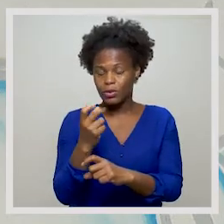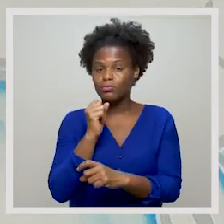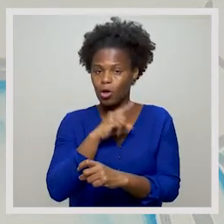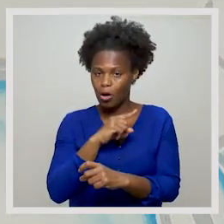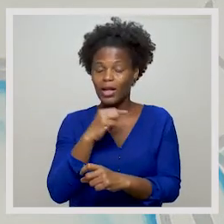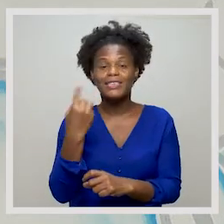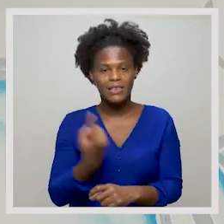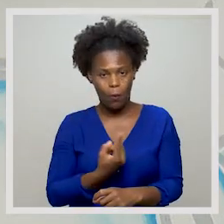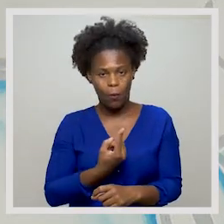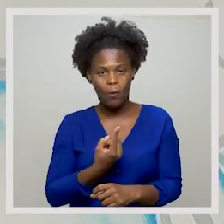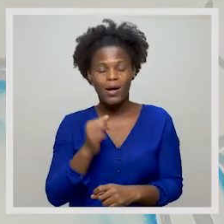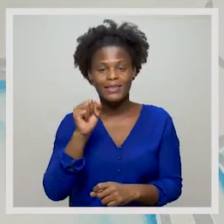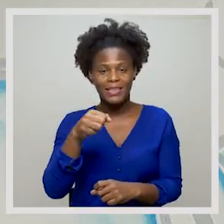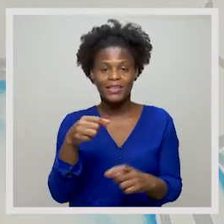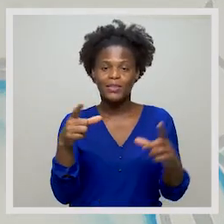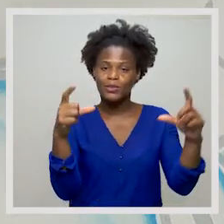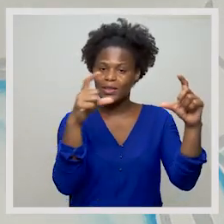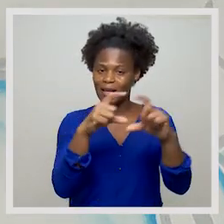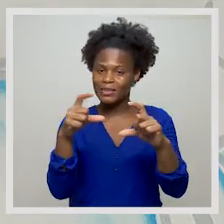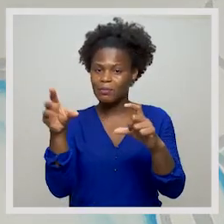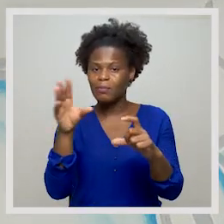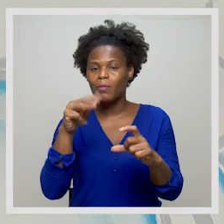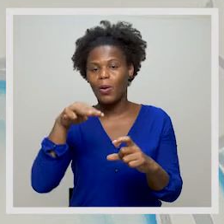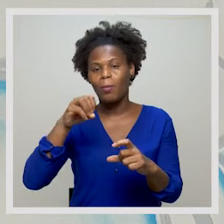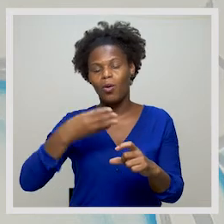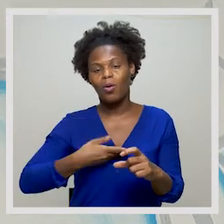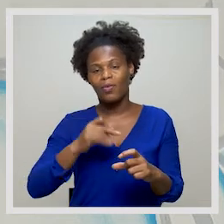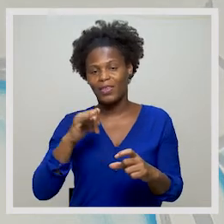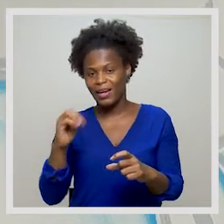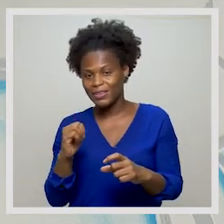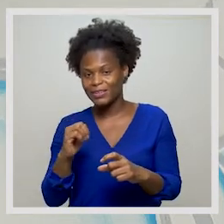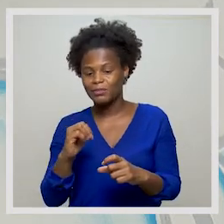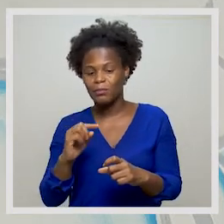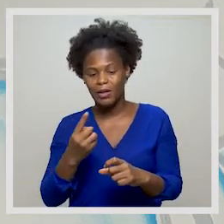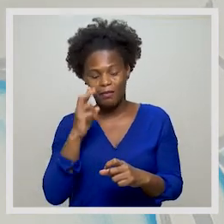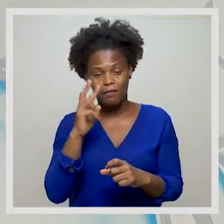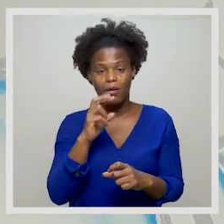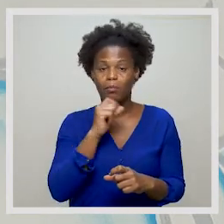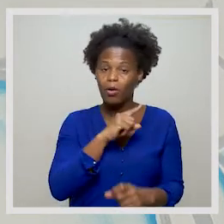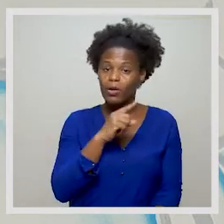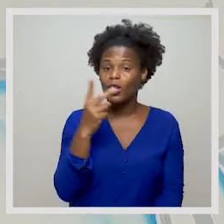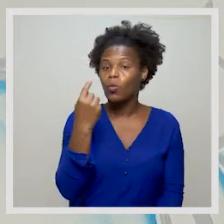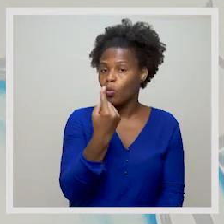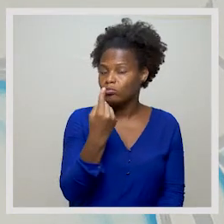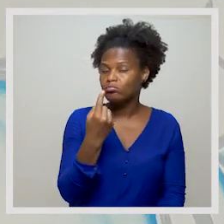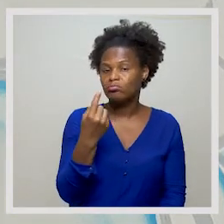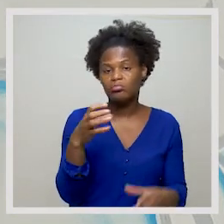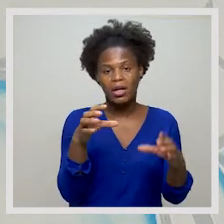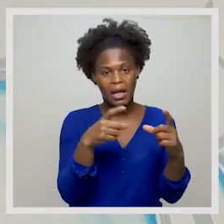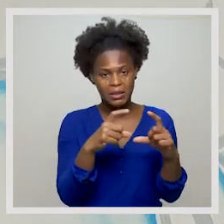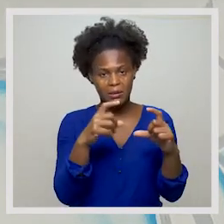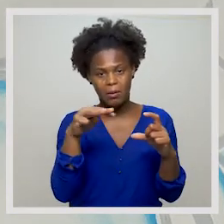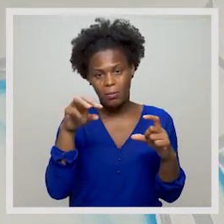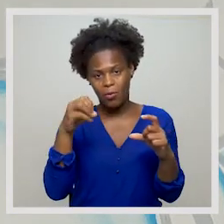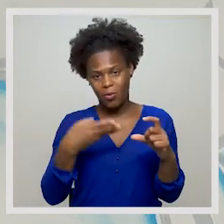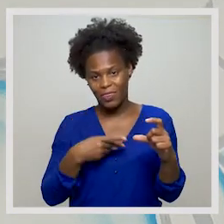podem não, são as classes modais. Pode haver só uma classe modal, pode haver duas classes modais,